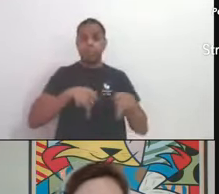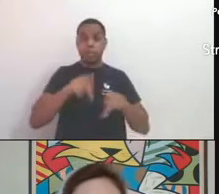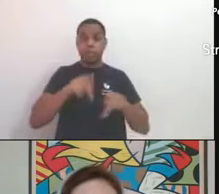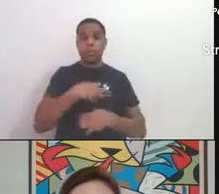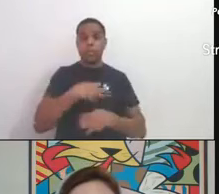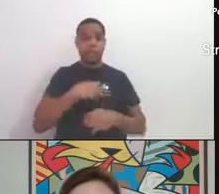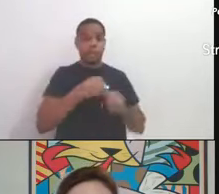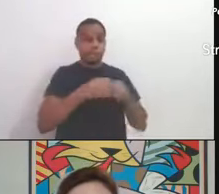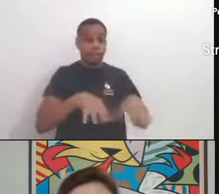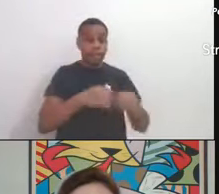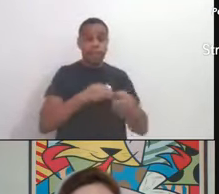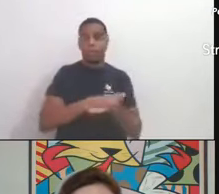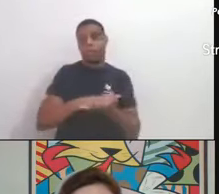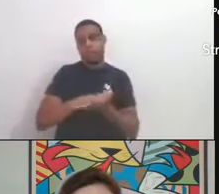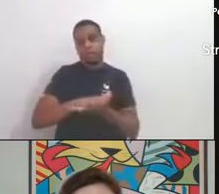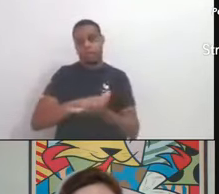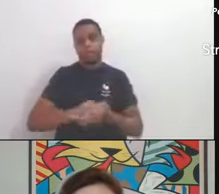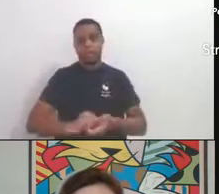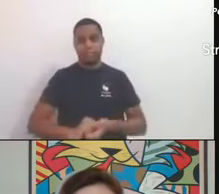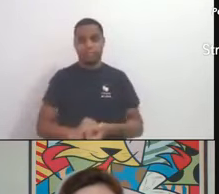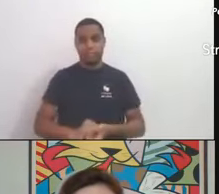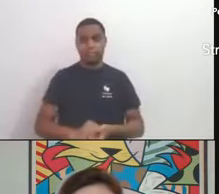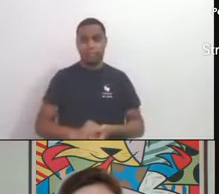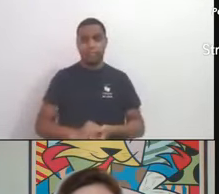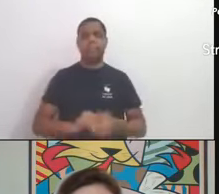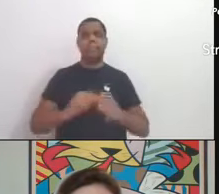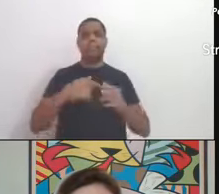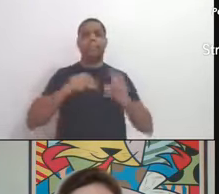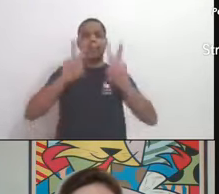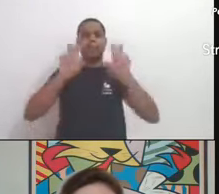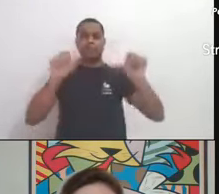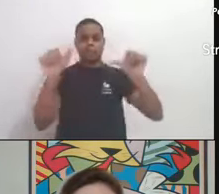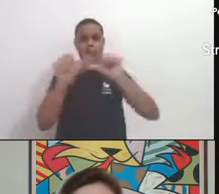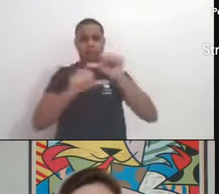menos. Bom, eu queria mudar um pouco de assunto